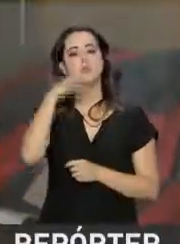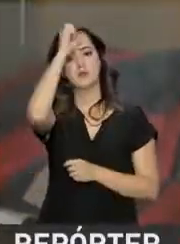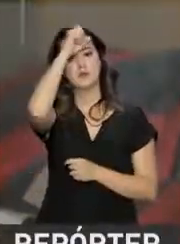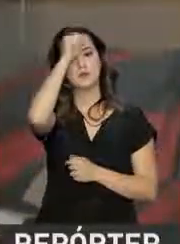aprender